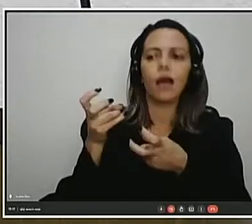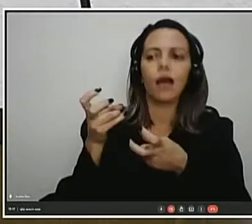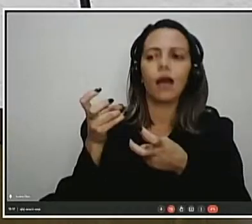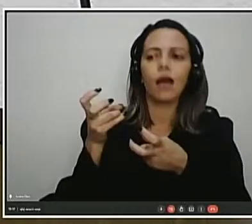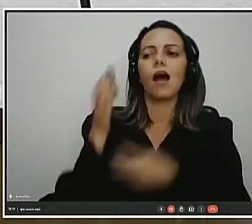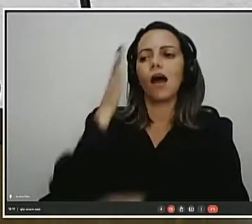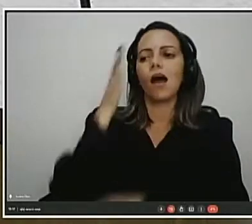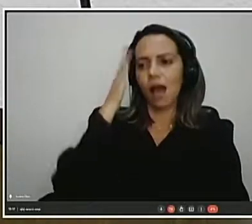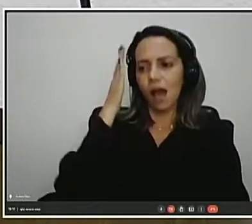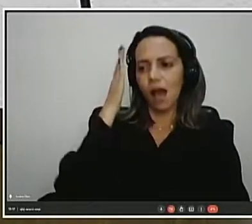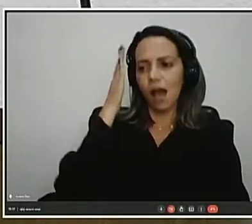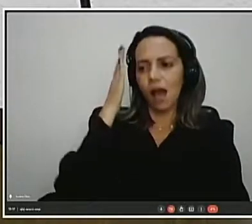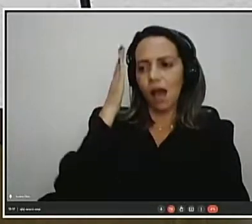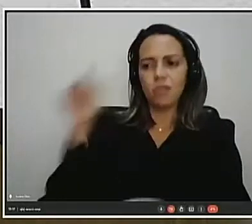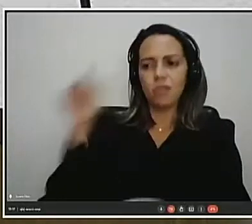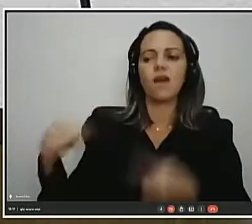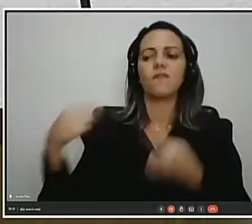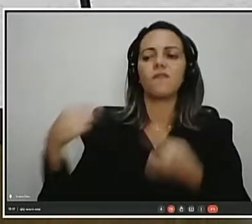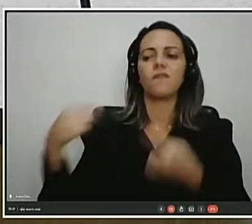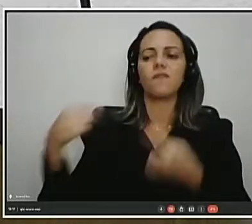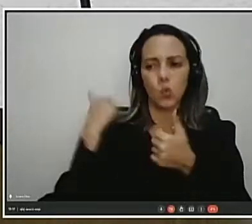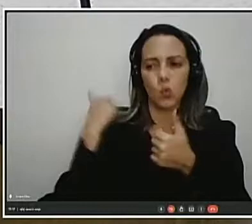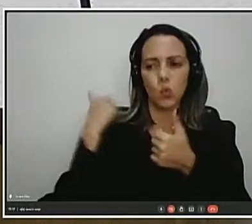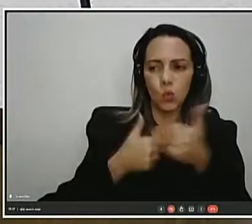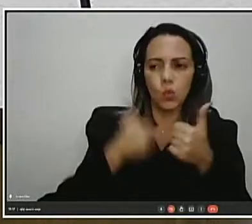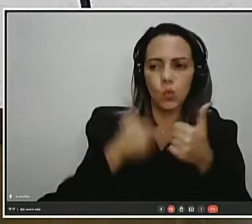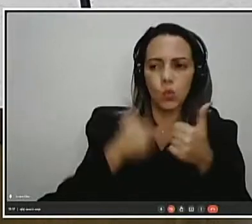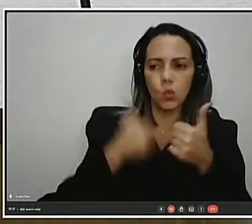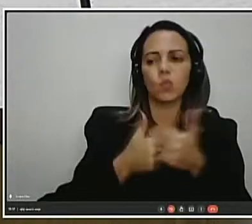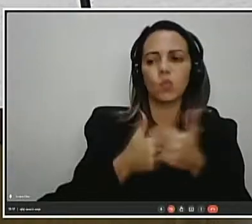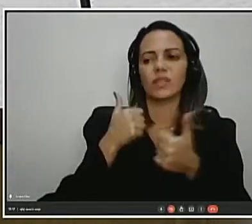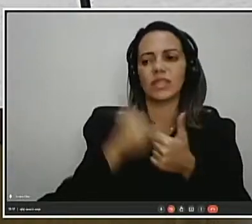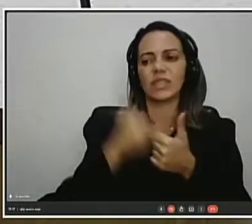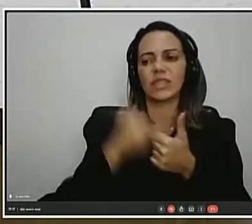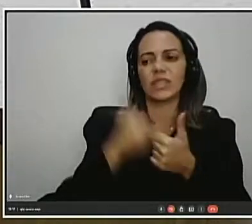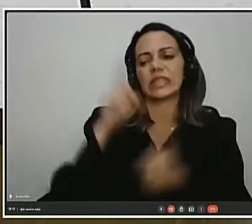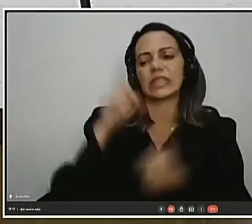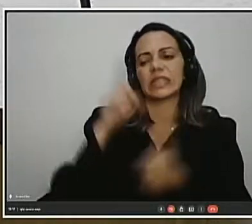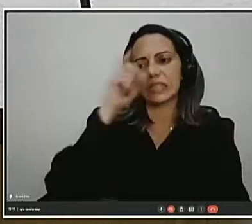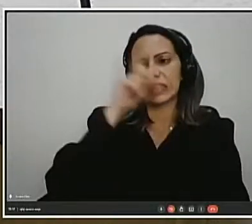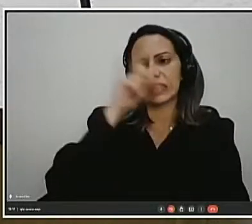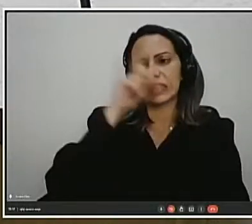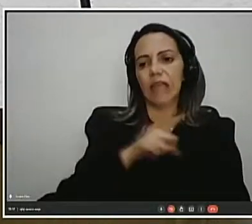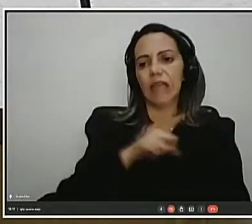e as necessidades das pessoas com síndrome de Down e outras deficiências.